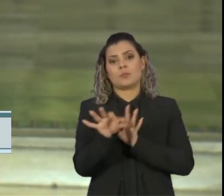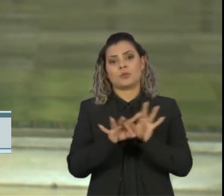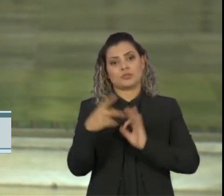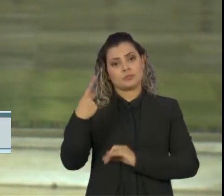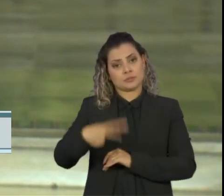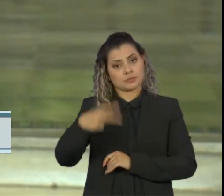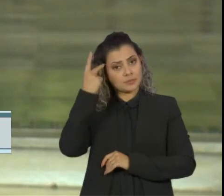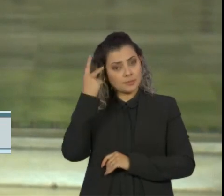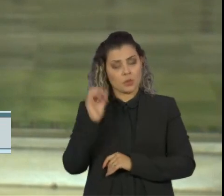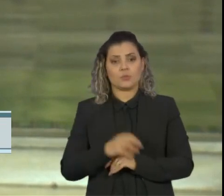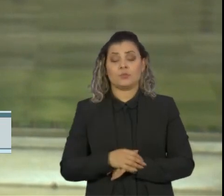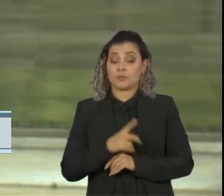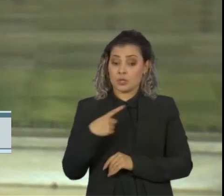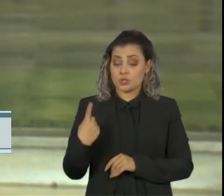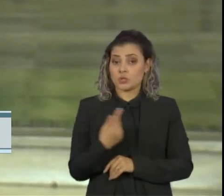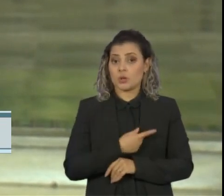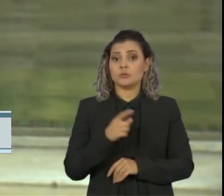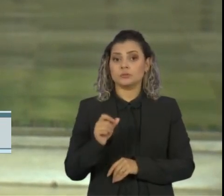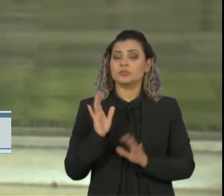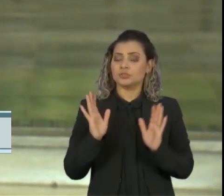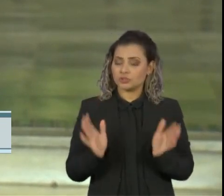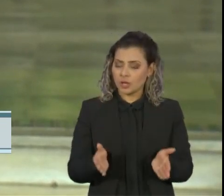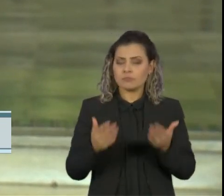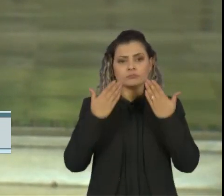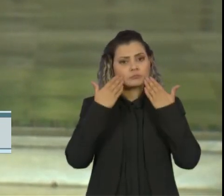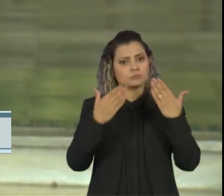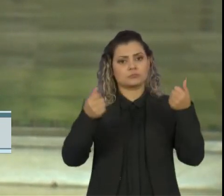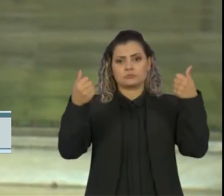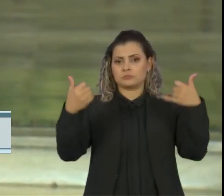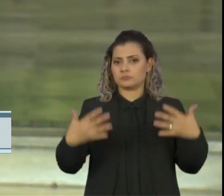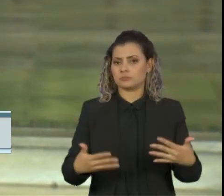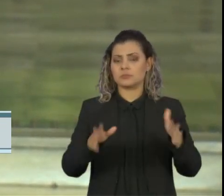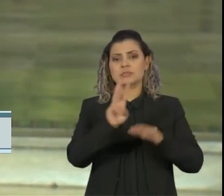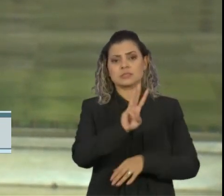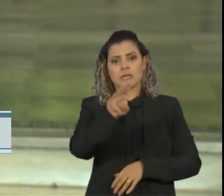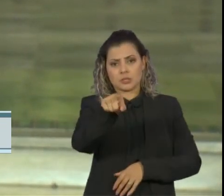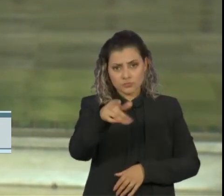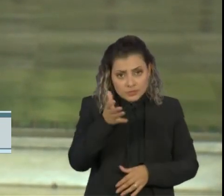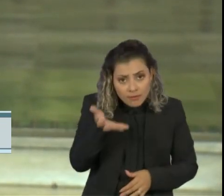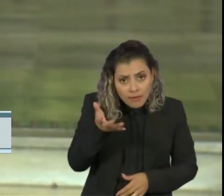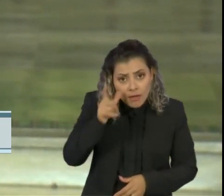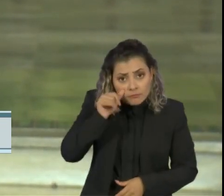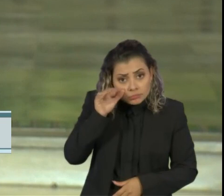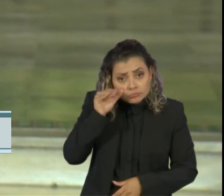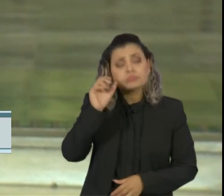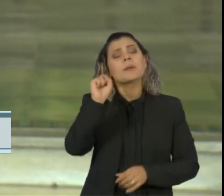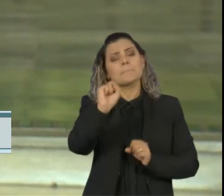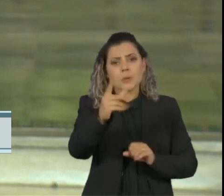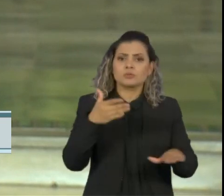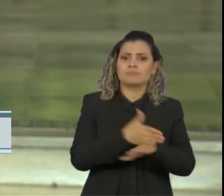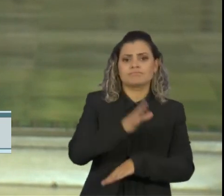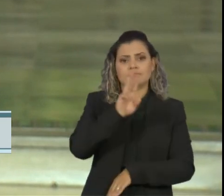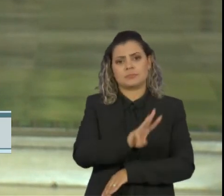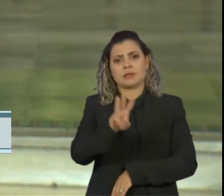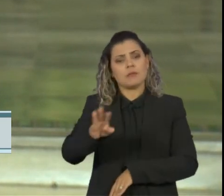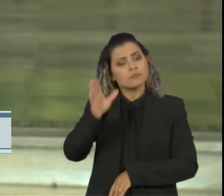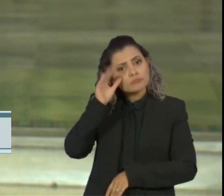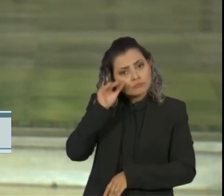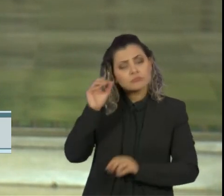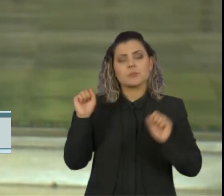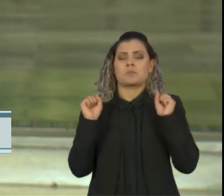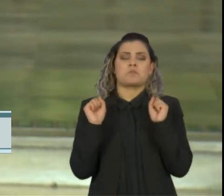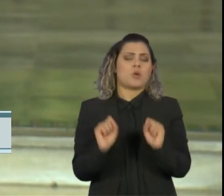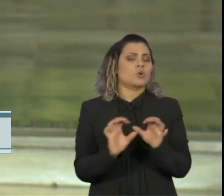Paulo. O Plano São Paulo tem absoluta transparência, ele está no site, todos podem consultá-lo,